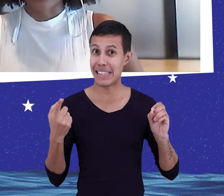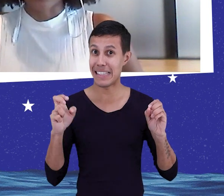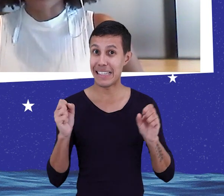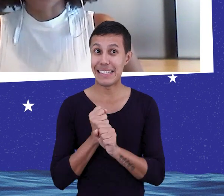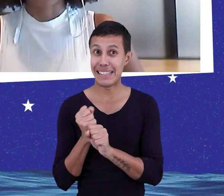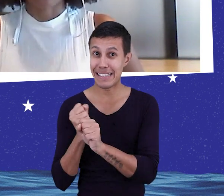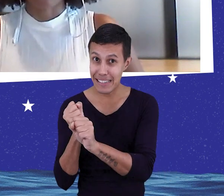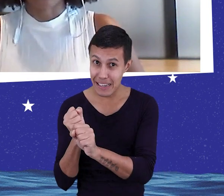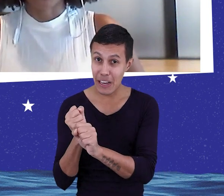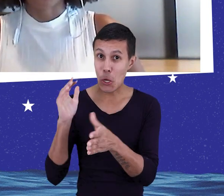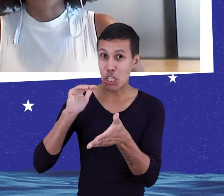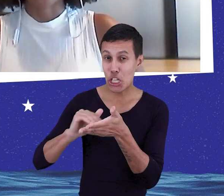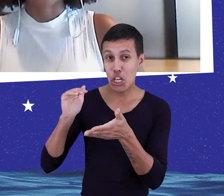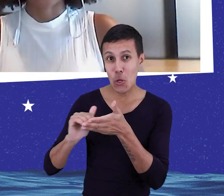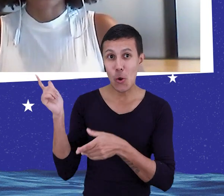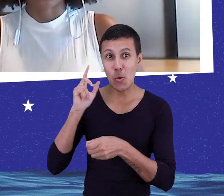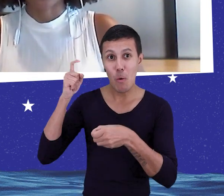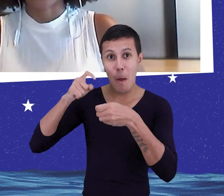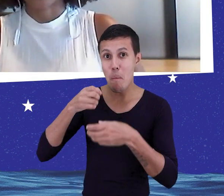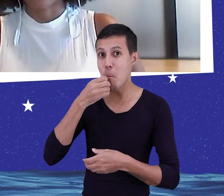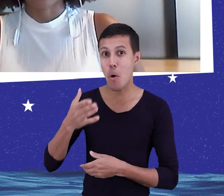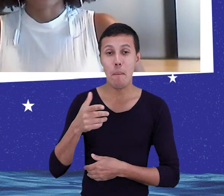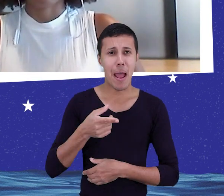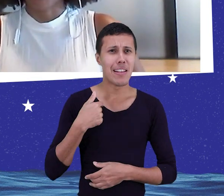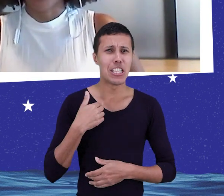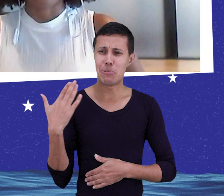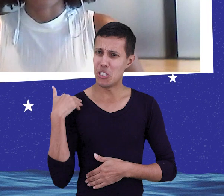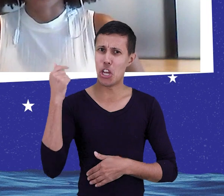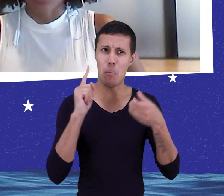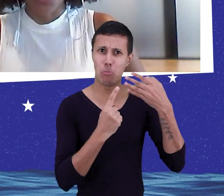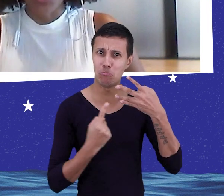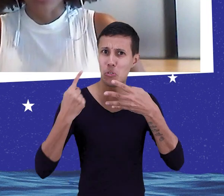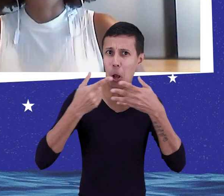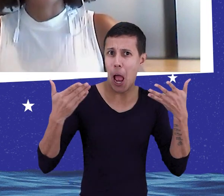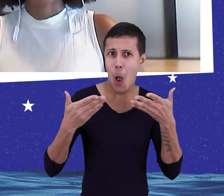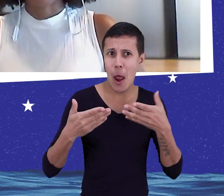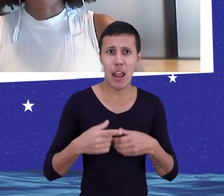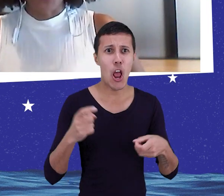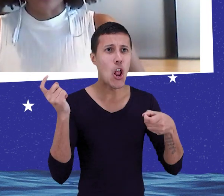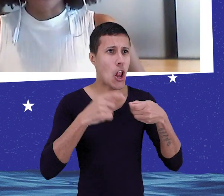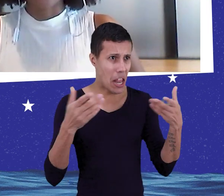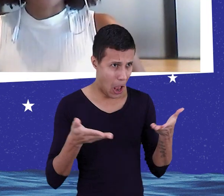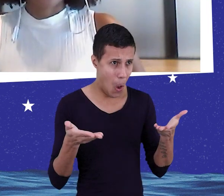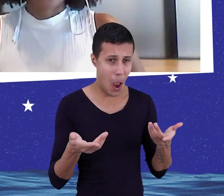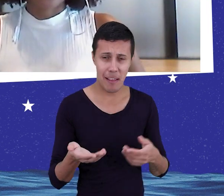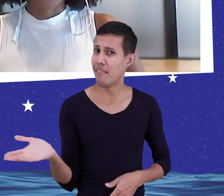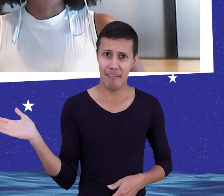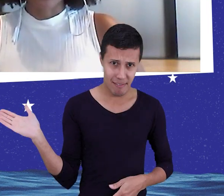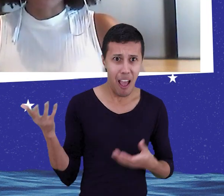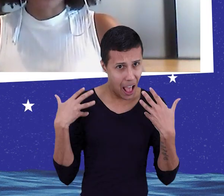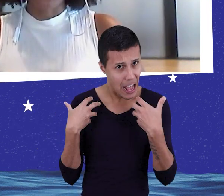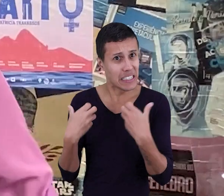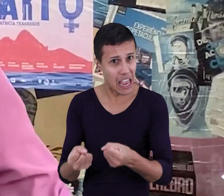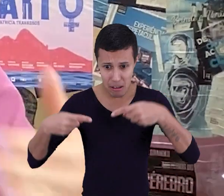de advocacia. Então, quando o Gilmar me fez a proposta de ser sócia da única instância, eu falei assim, vambora, sou sócia hoje? Vambora!